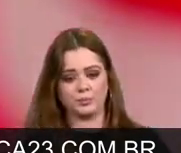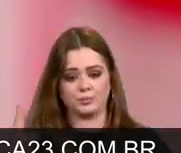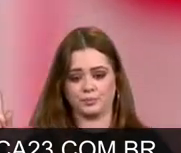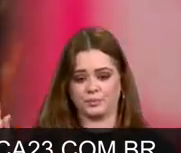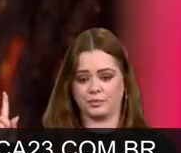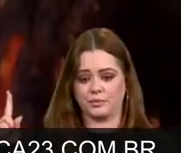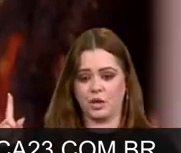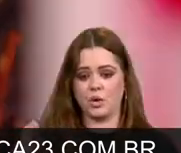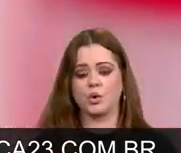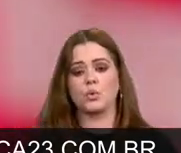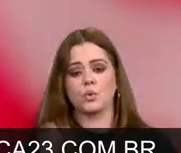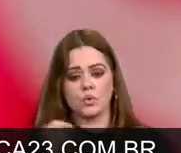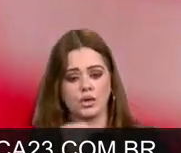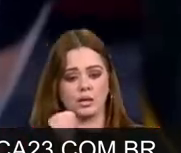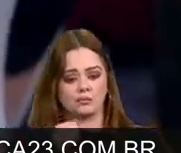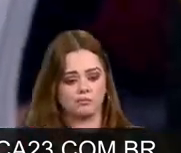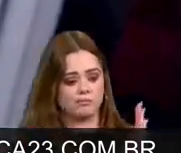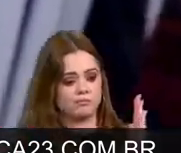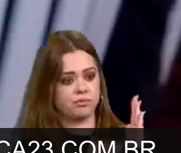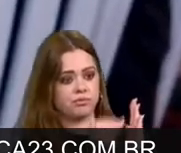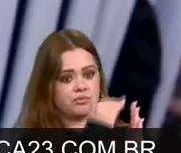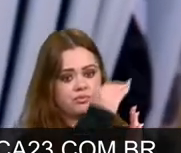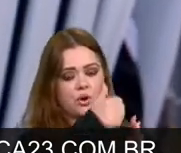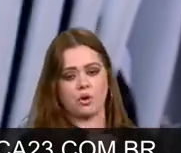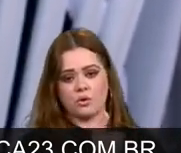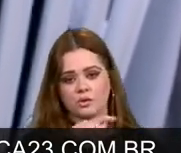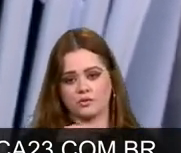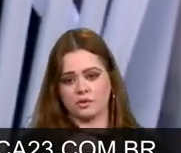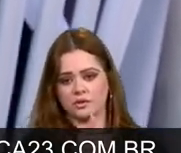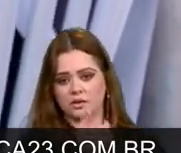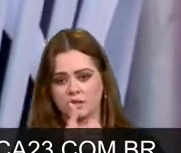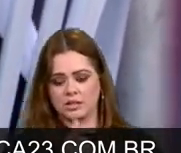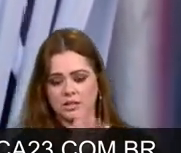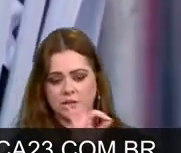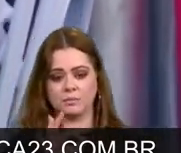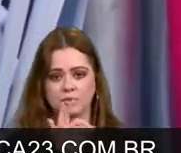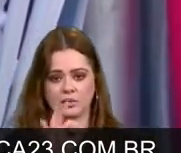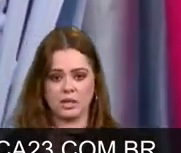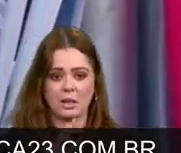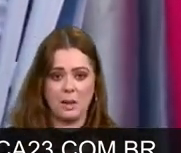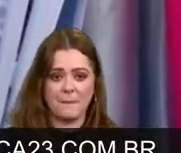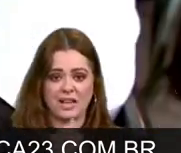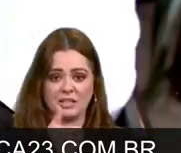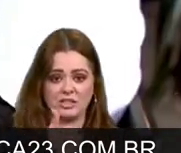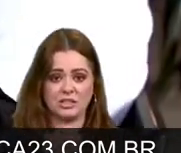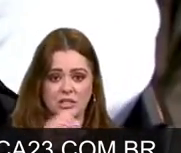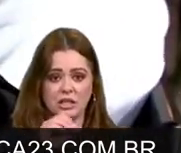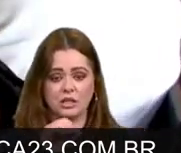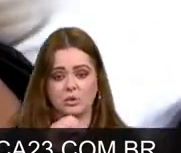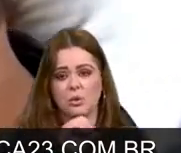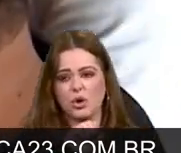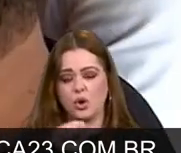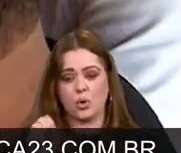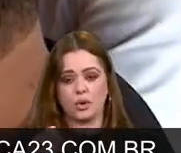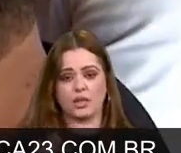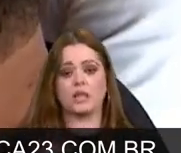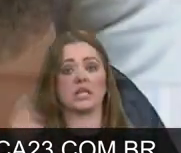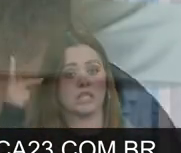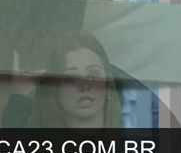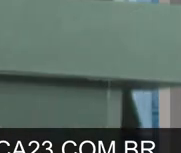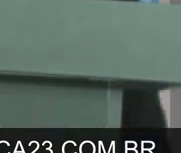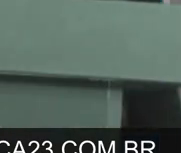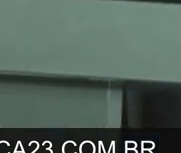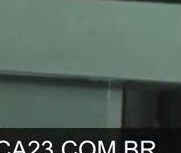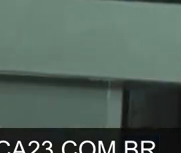vem aparecendo no ranking mundial como um dos maiores produtores do setor cervejeiro. Até já!